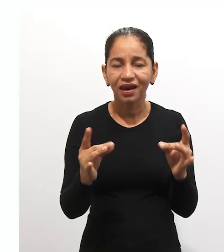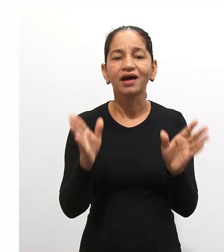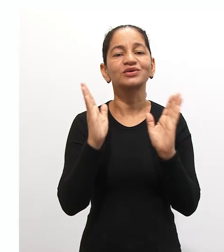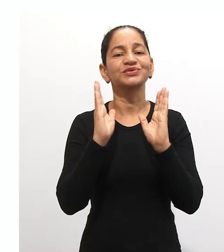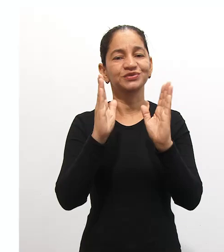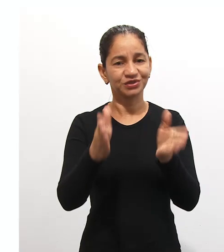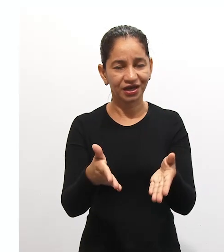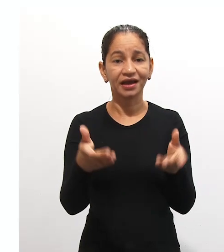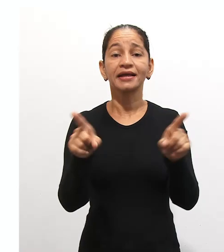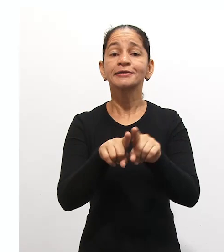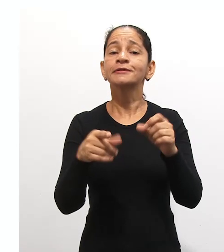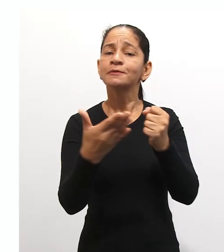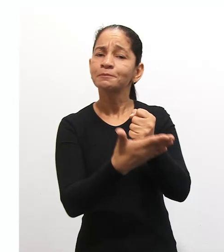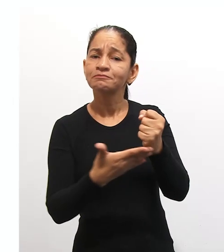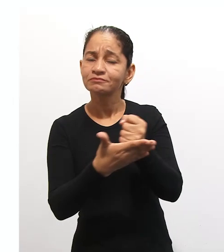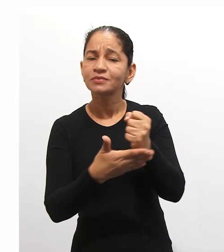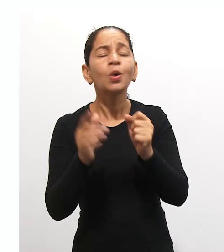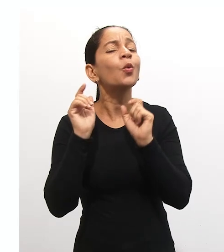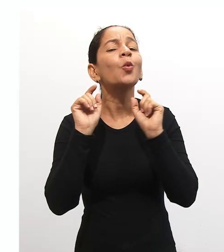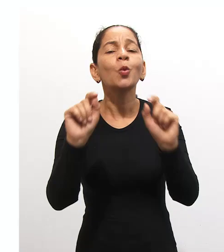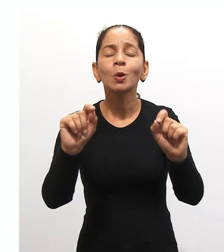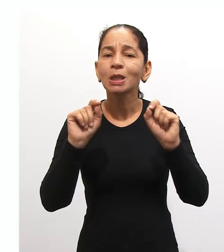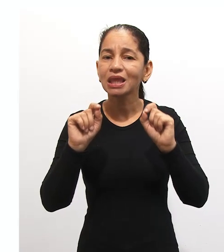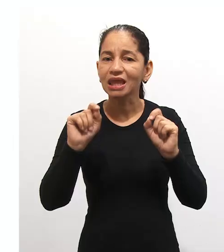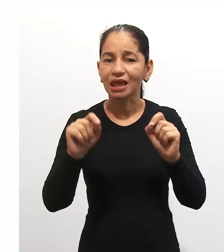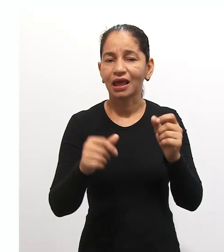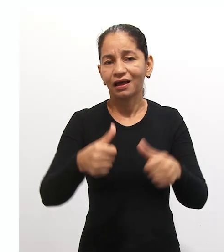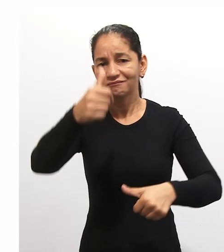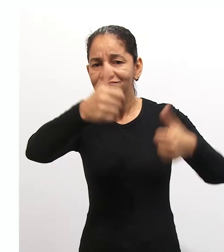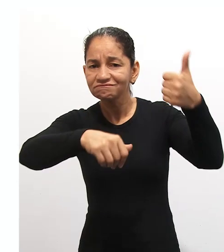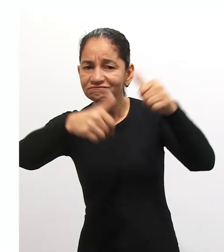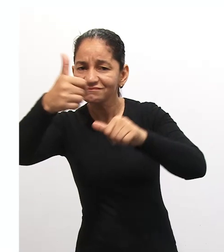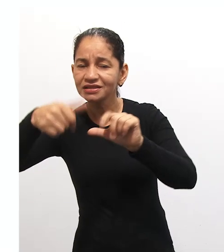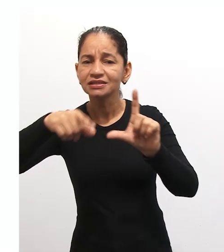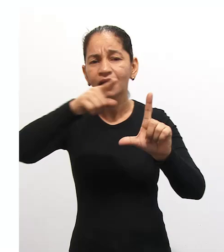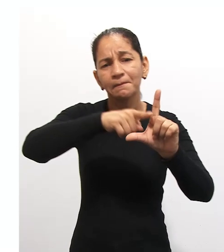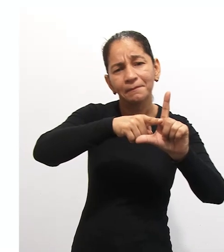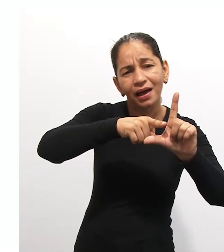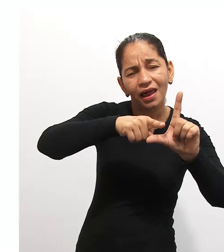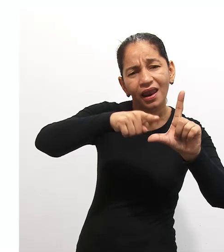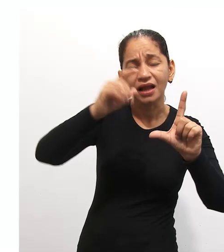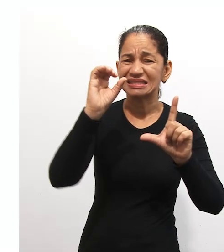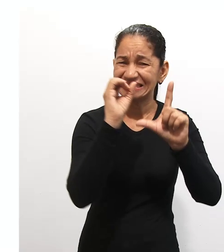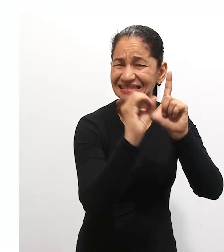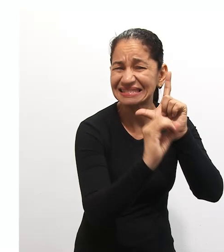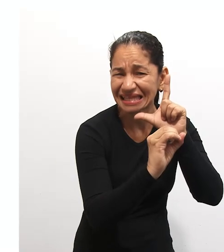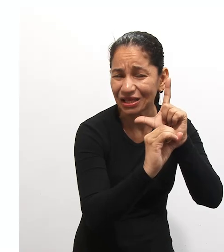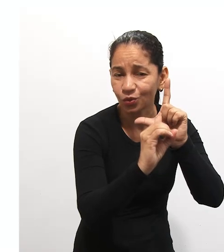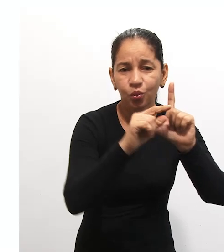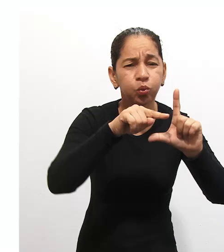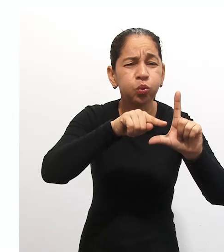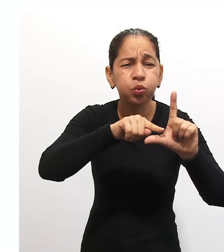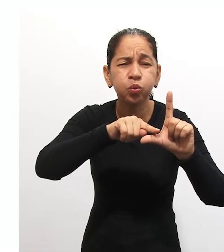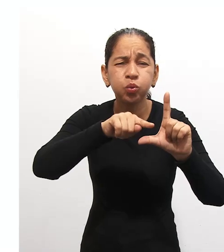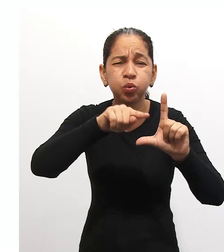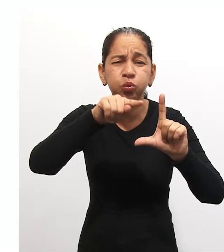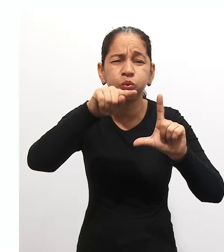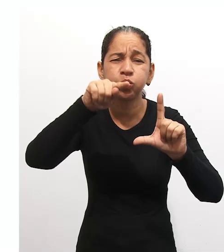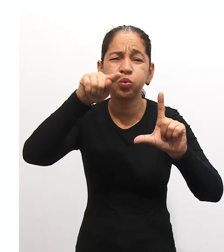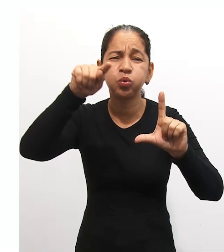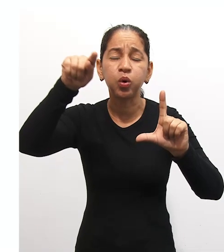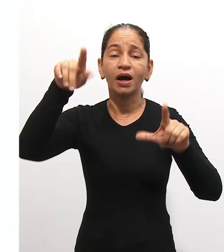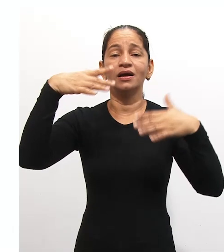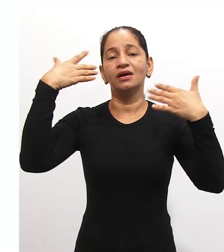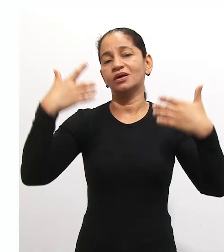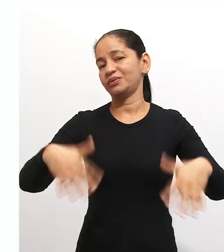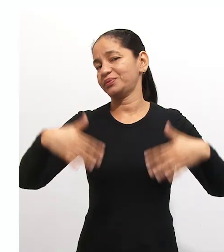o orçamento base zero, OBZ. Ele analisa cada despesa, dá trabalho, hein? A partir do zero, ou